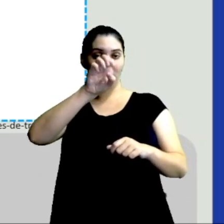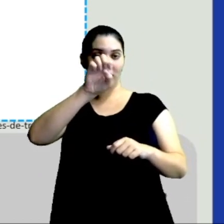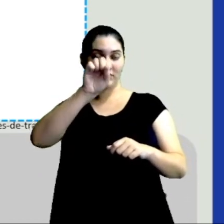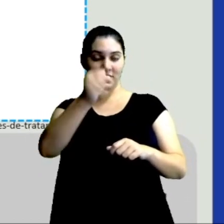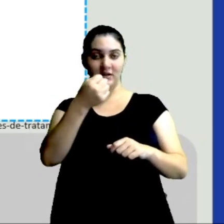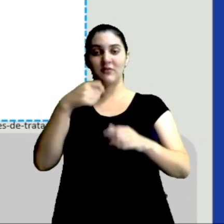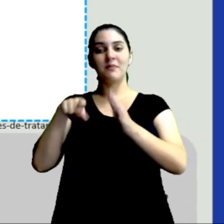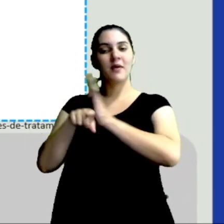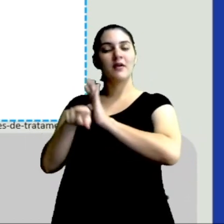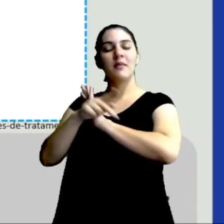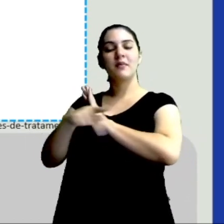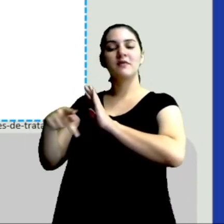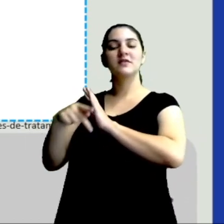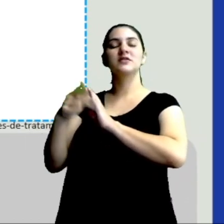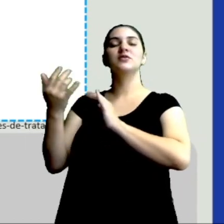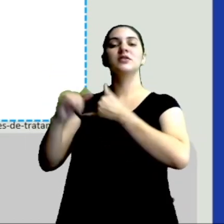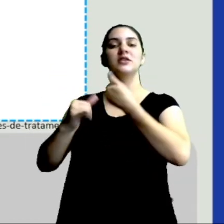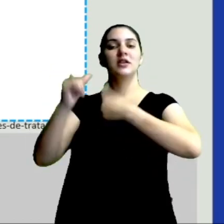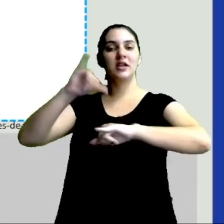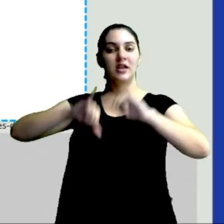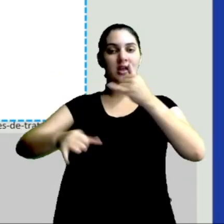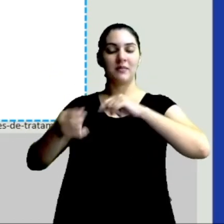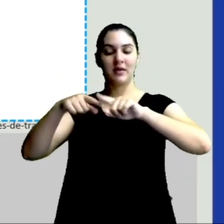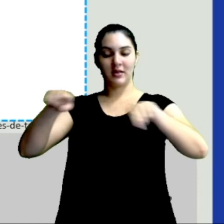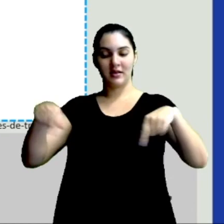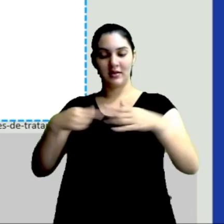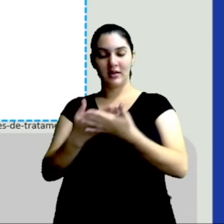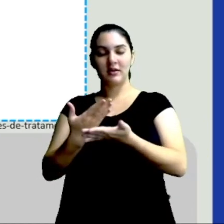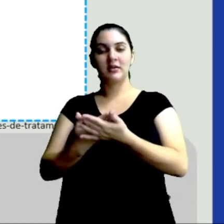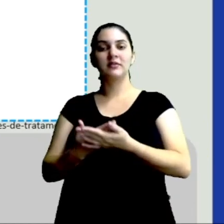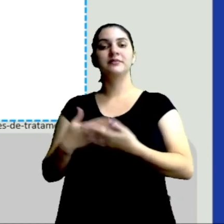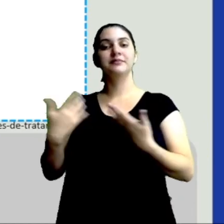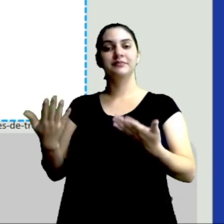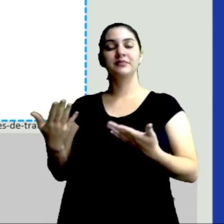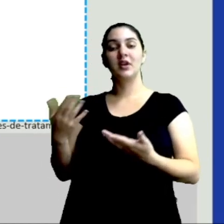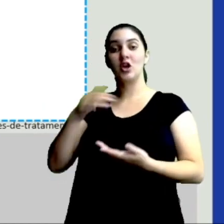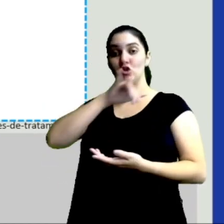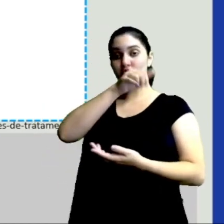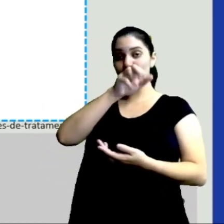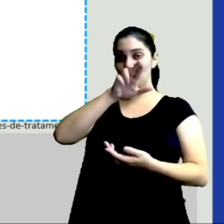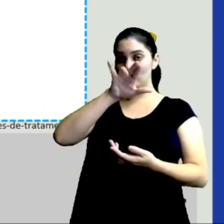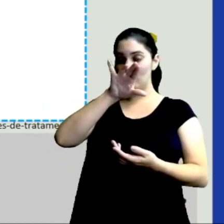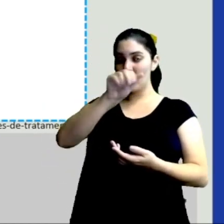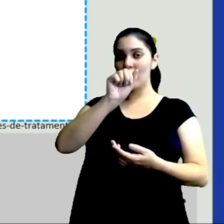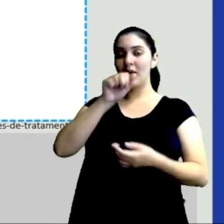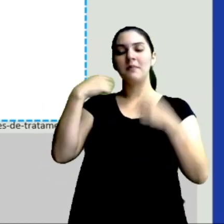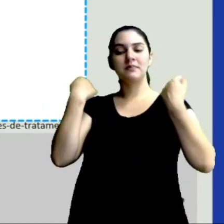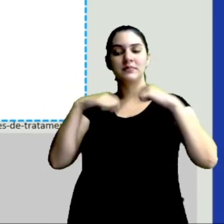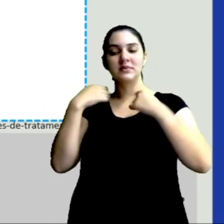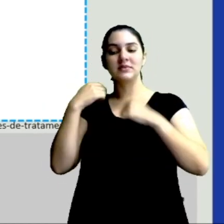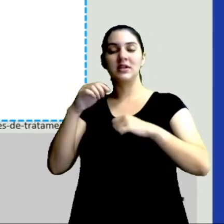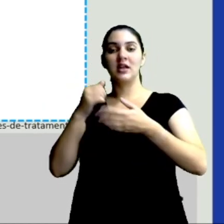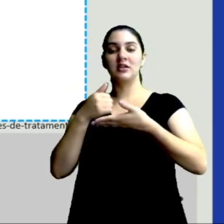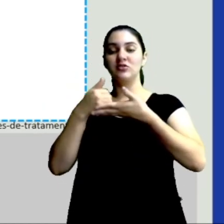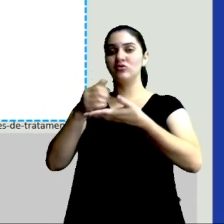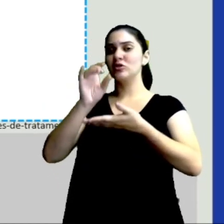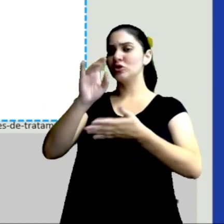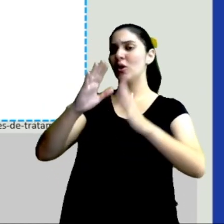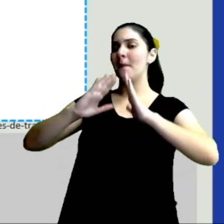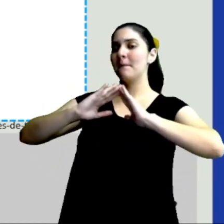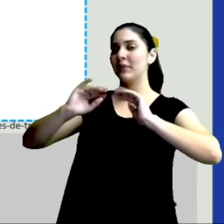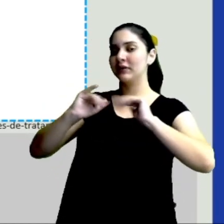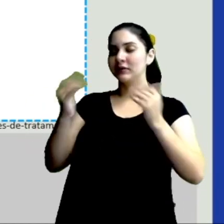aula. Júlia, se você precisar de ajuda, é só pedir. Primo, você quer um